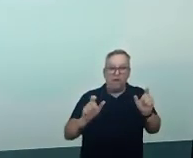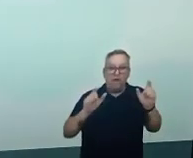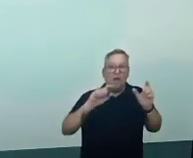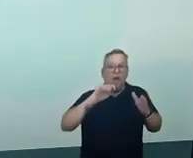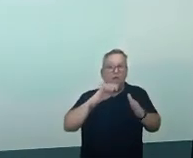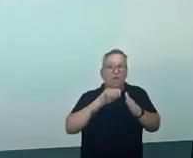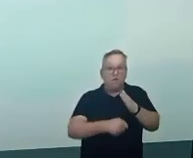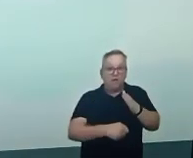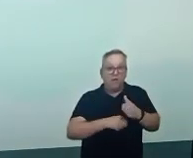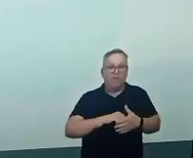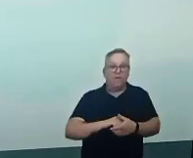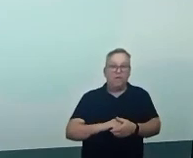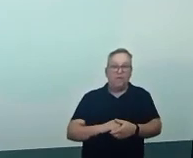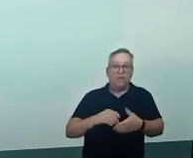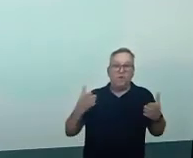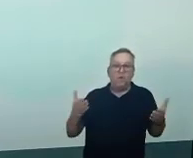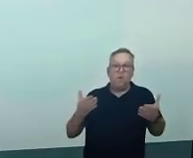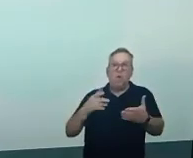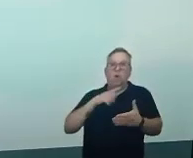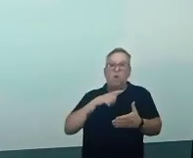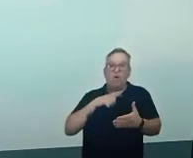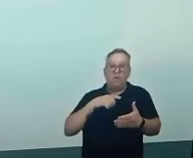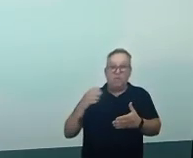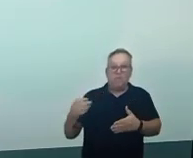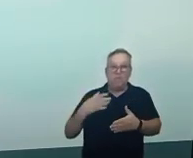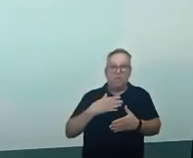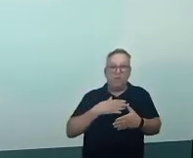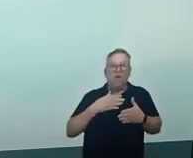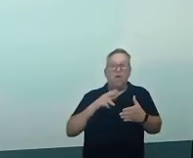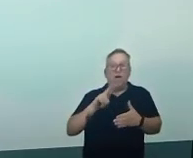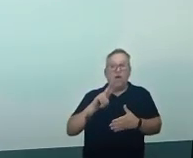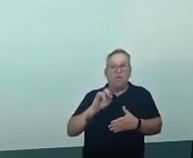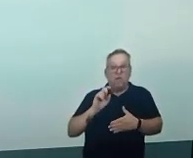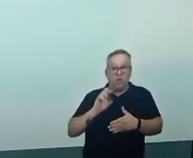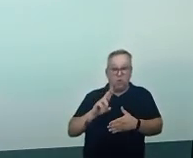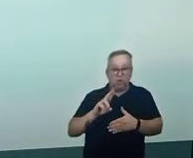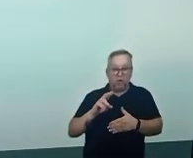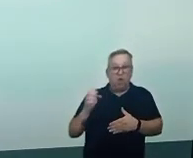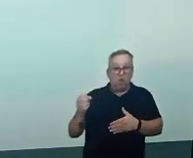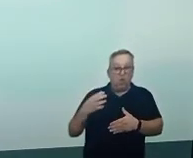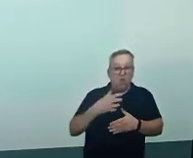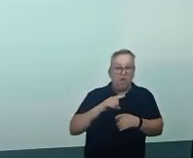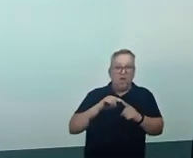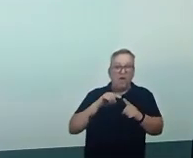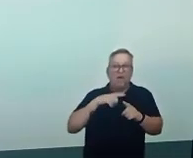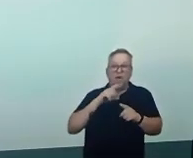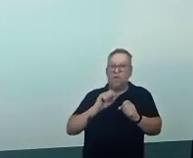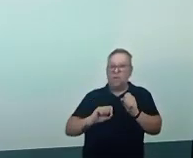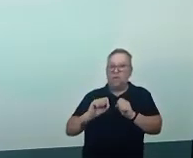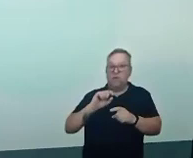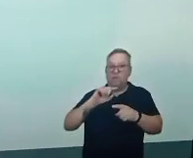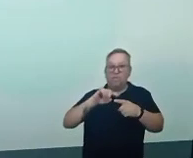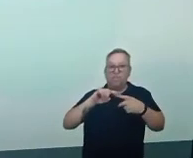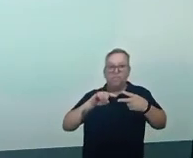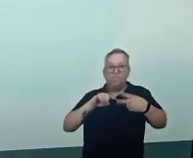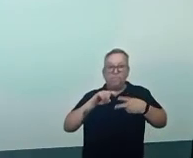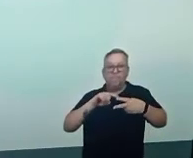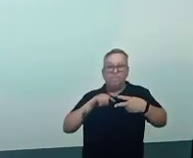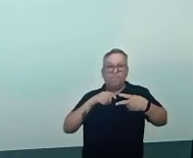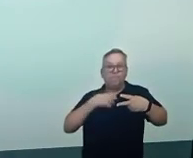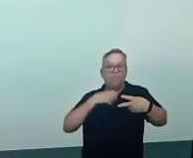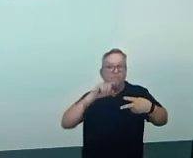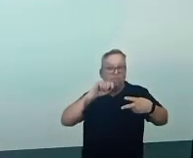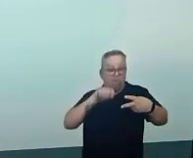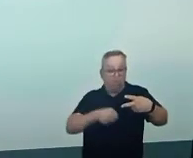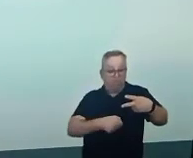inscrição. Hoje nós temos a nova carreira em vigor, então por conta disso nós teremos dois formatos de inscrição.